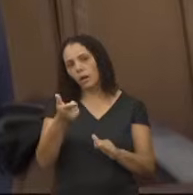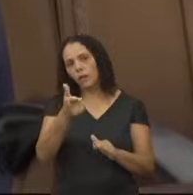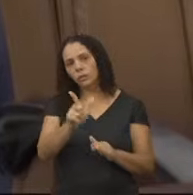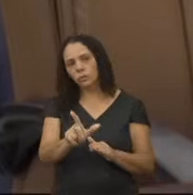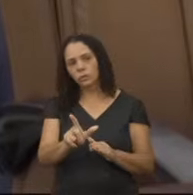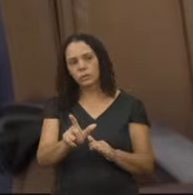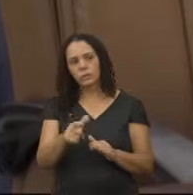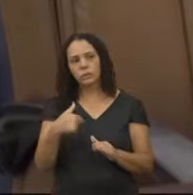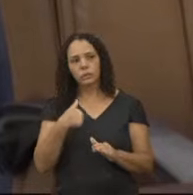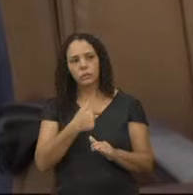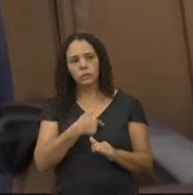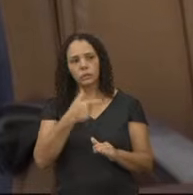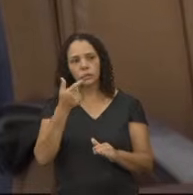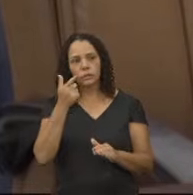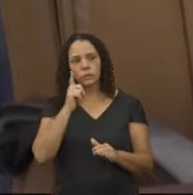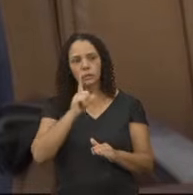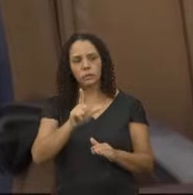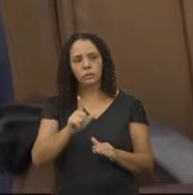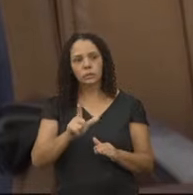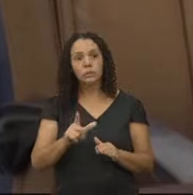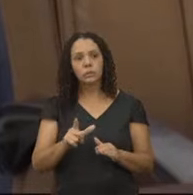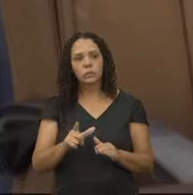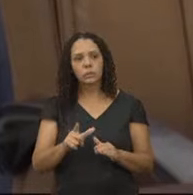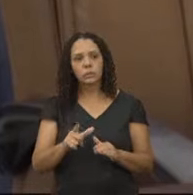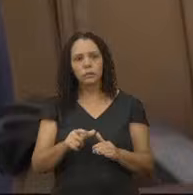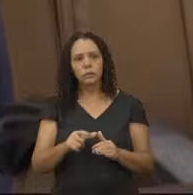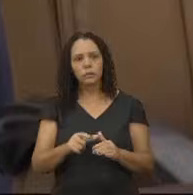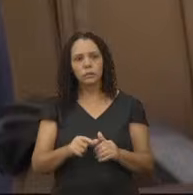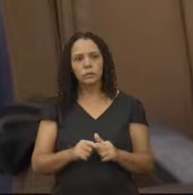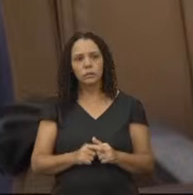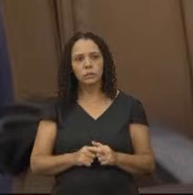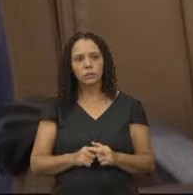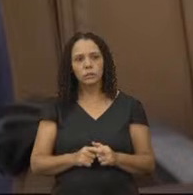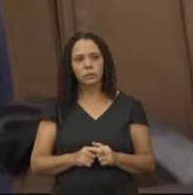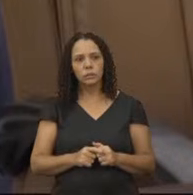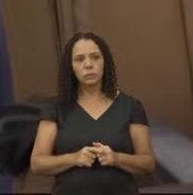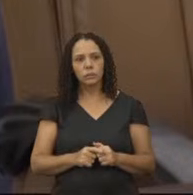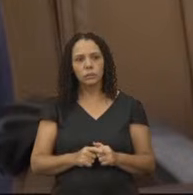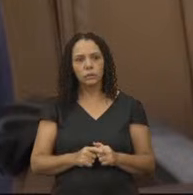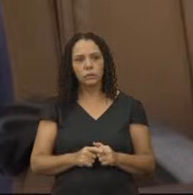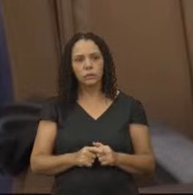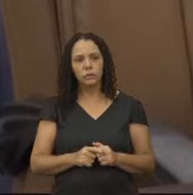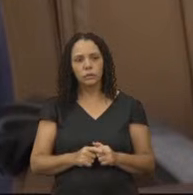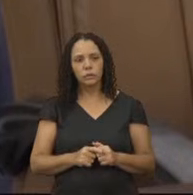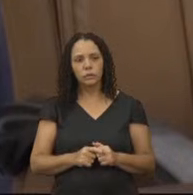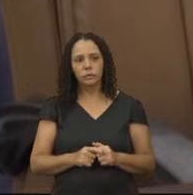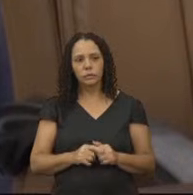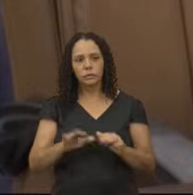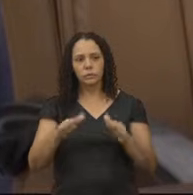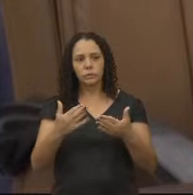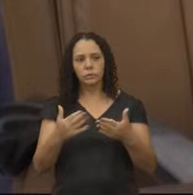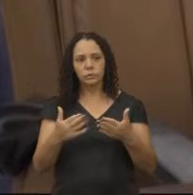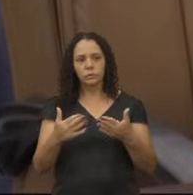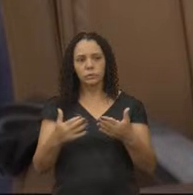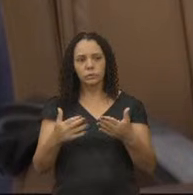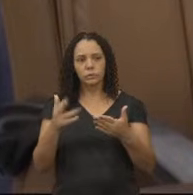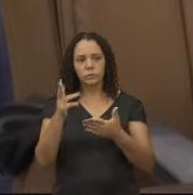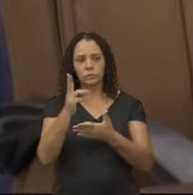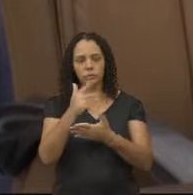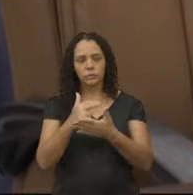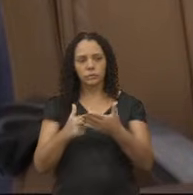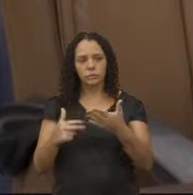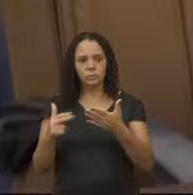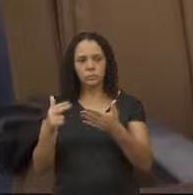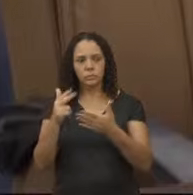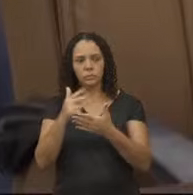gente consiga amadurecer esse debate. Quando o grafite surgiu, Marcelo, o